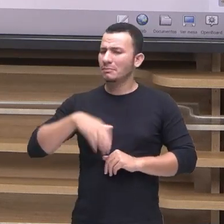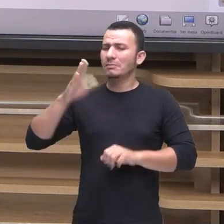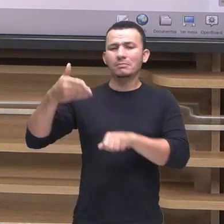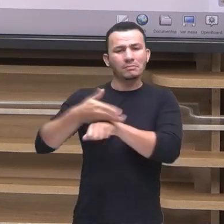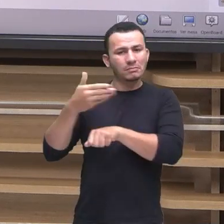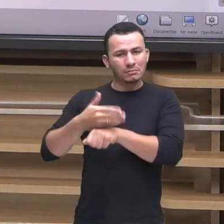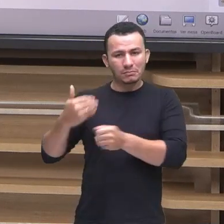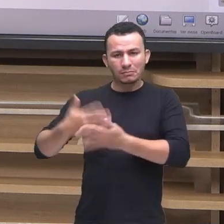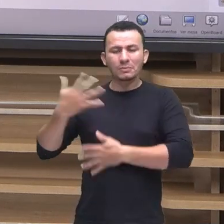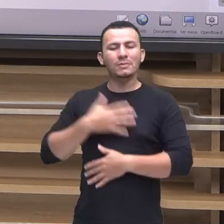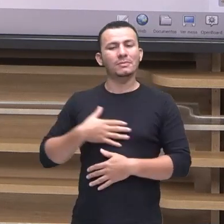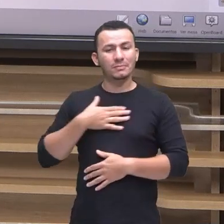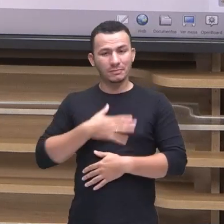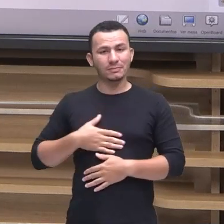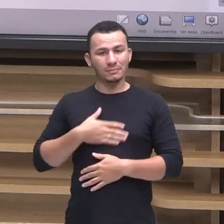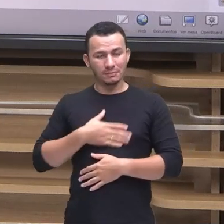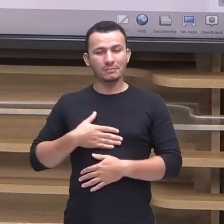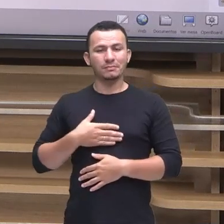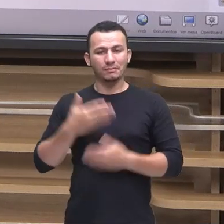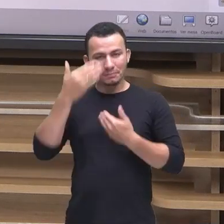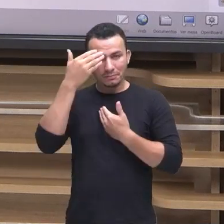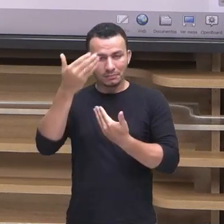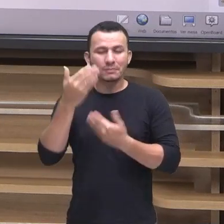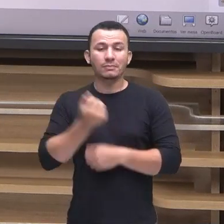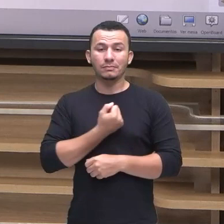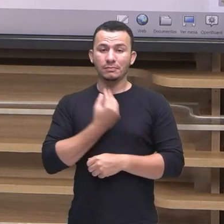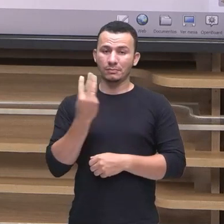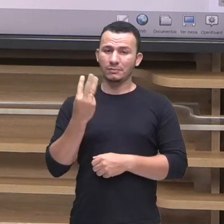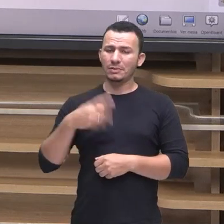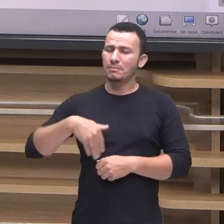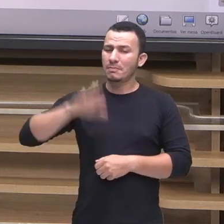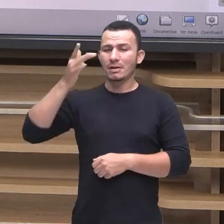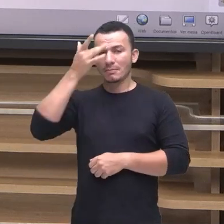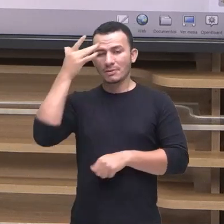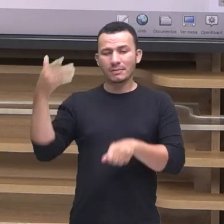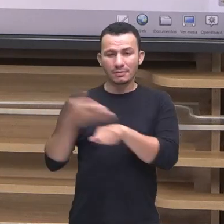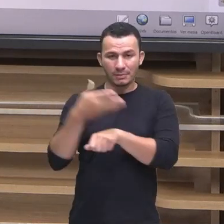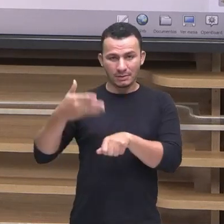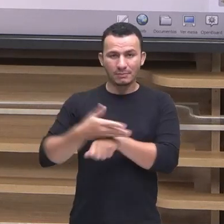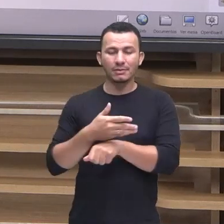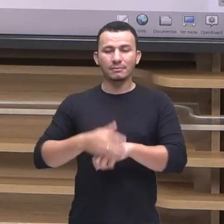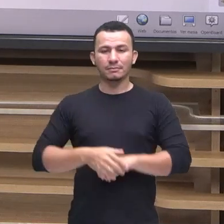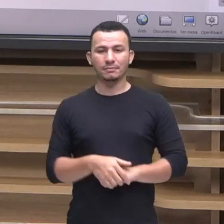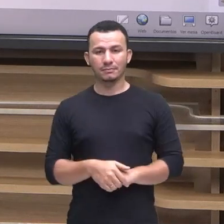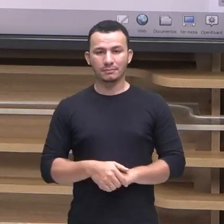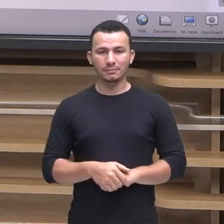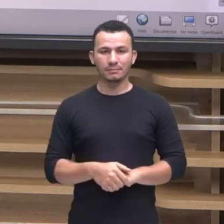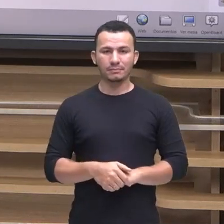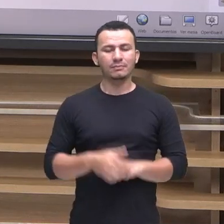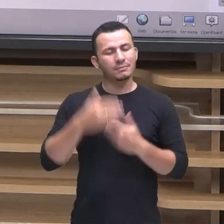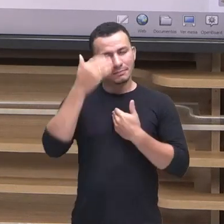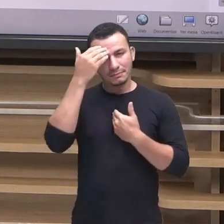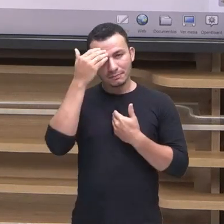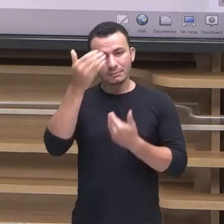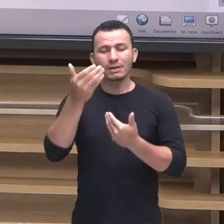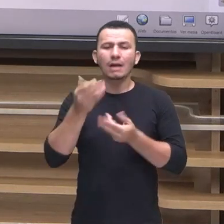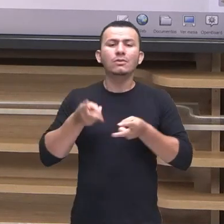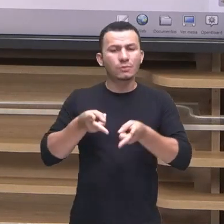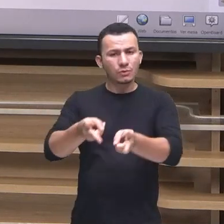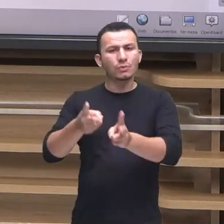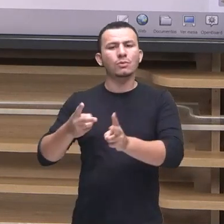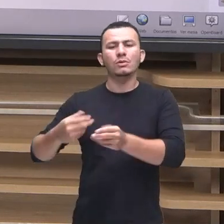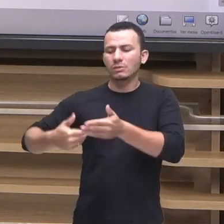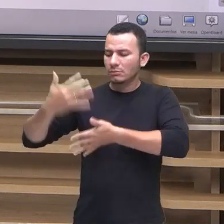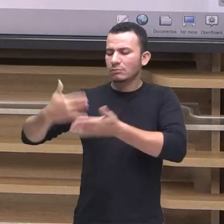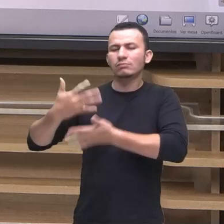participação, gostei muito dessa questão 3 aqui, que mais pessoas participaram, hein? Muito obrigado, continuem assim,